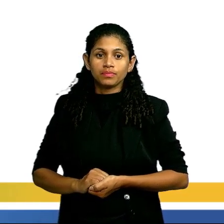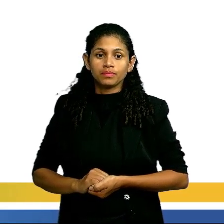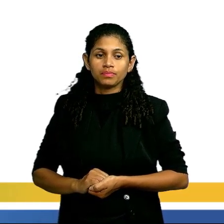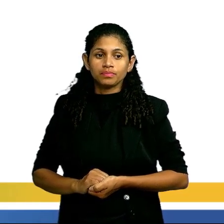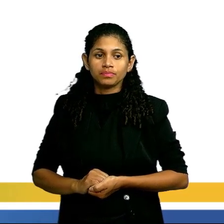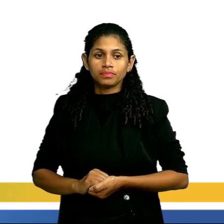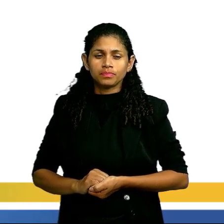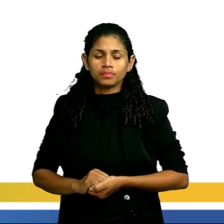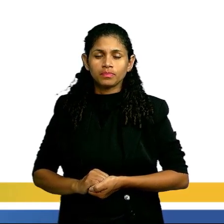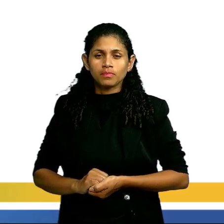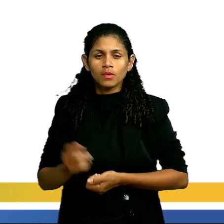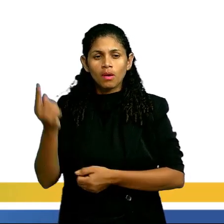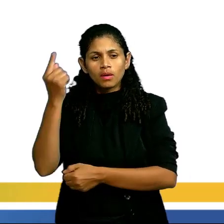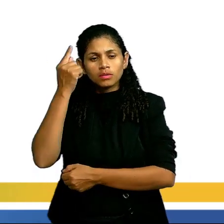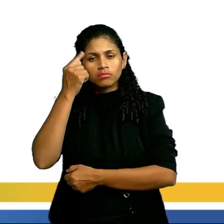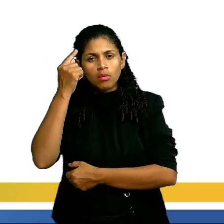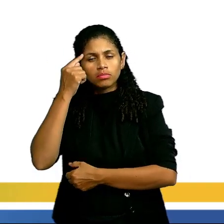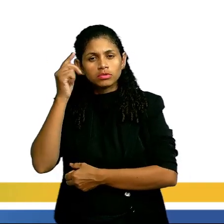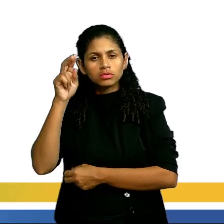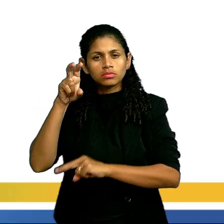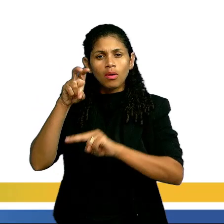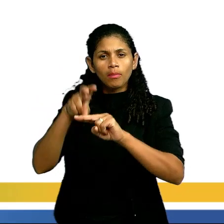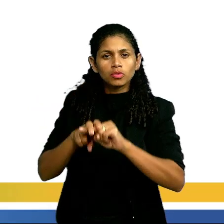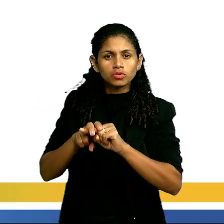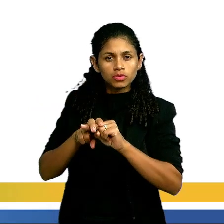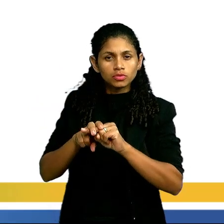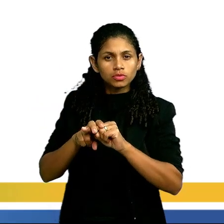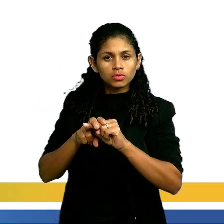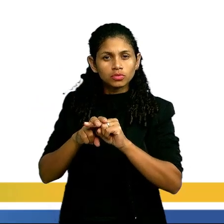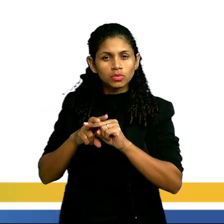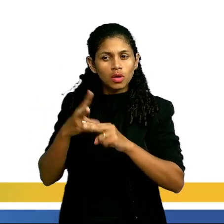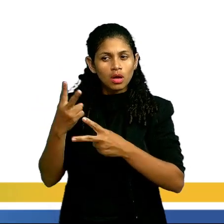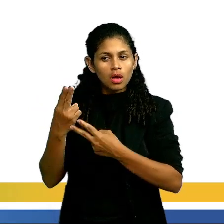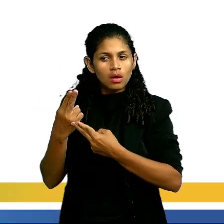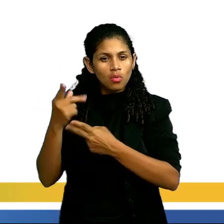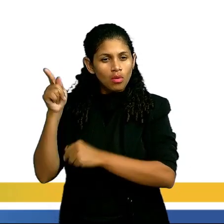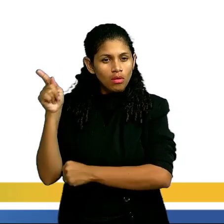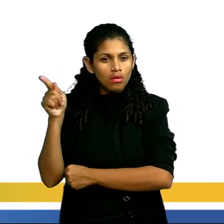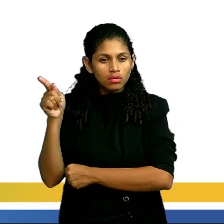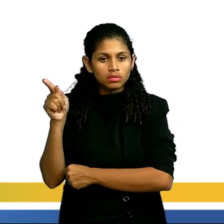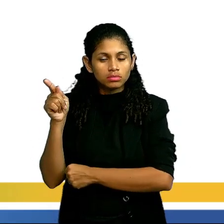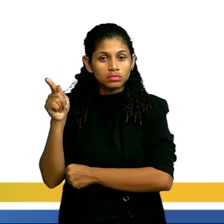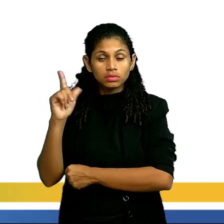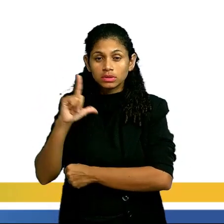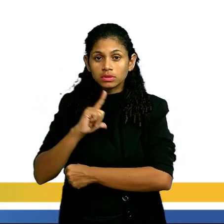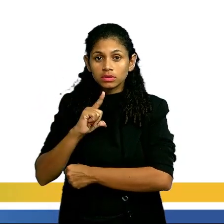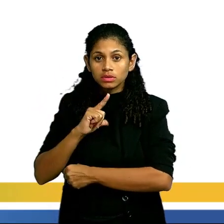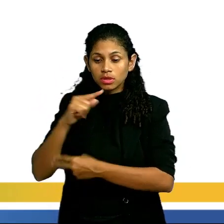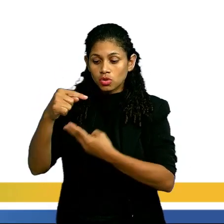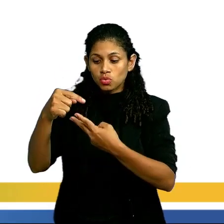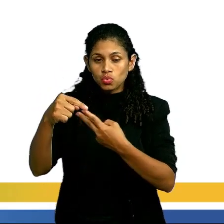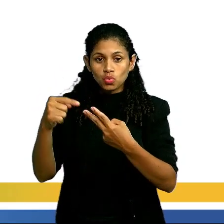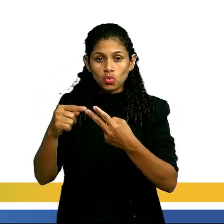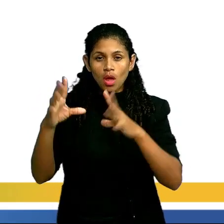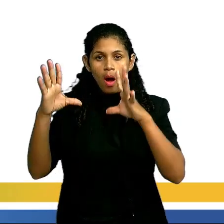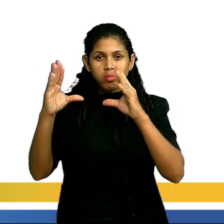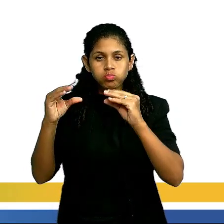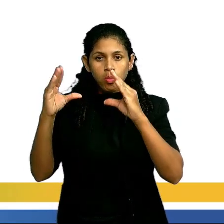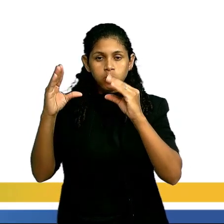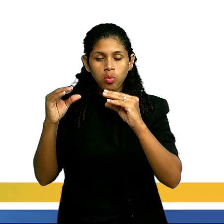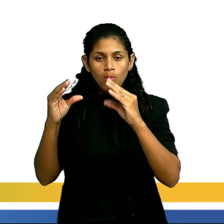Suponha que uma poltrona desse modelo tenha duas almofadas em forma